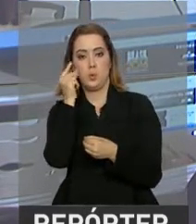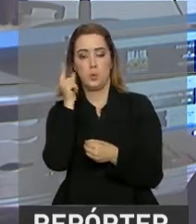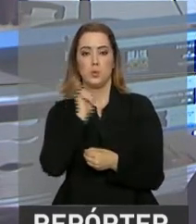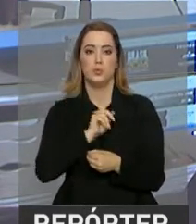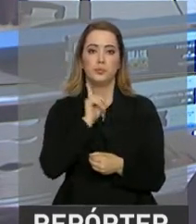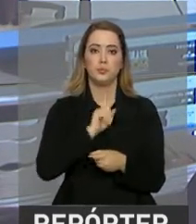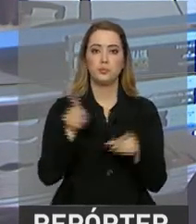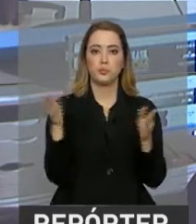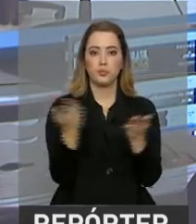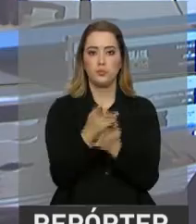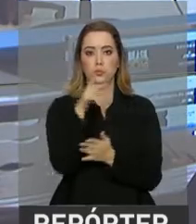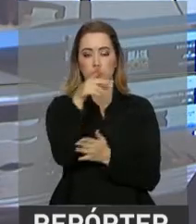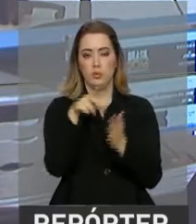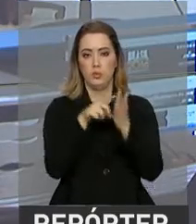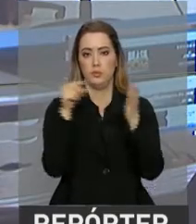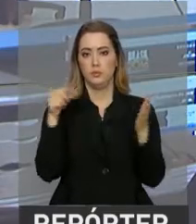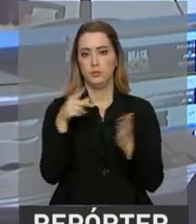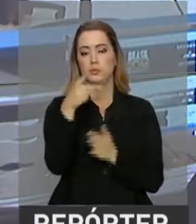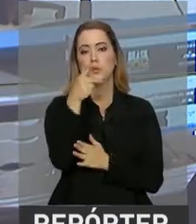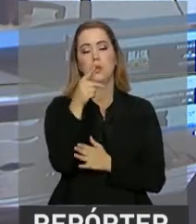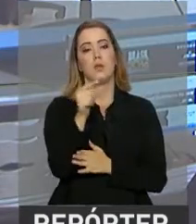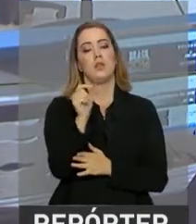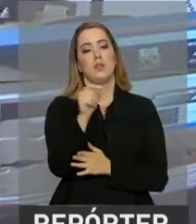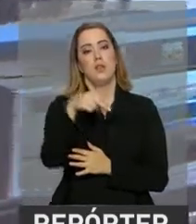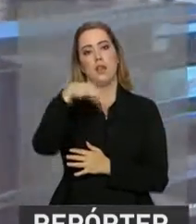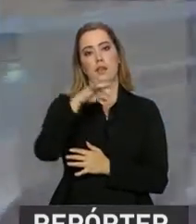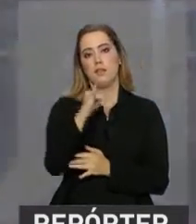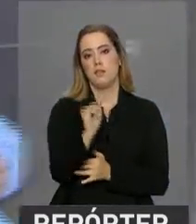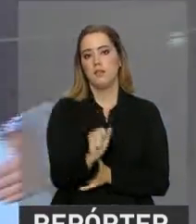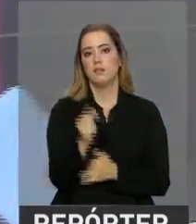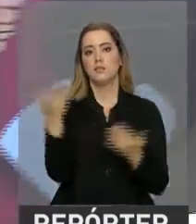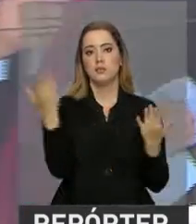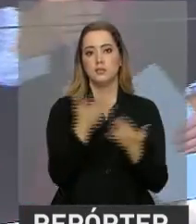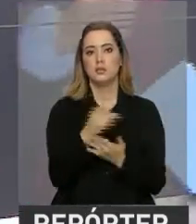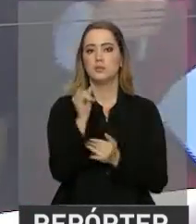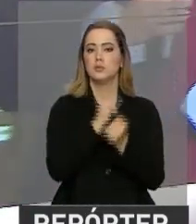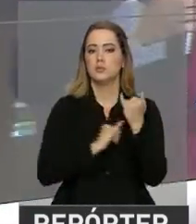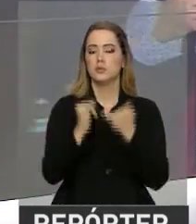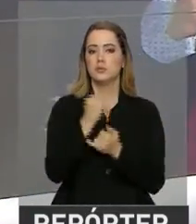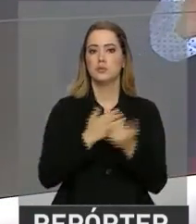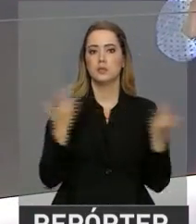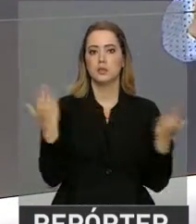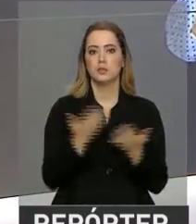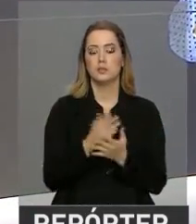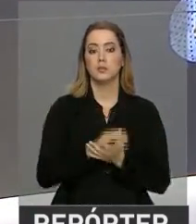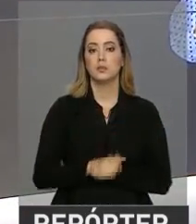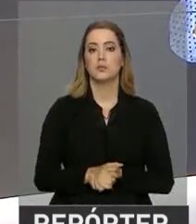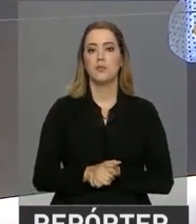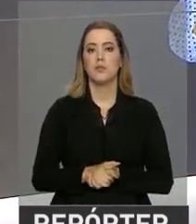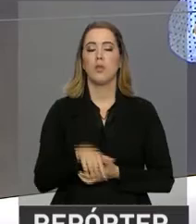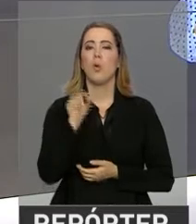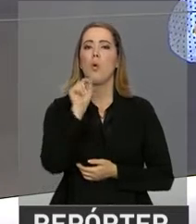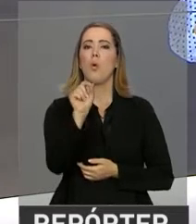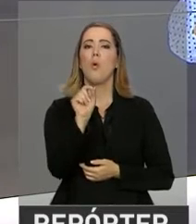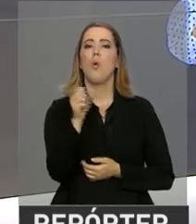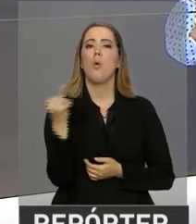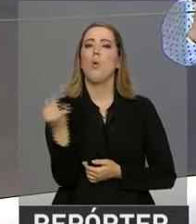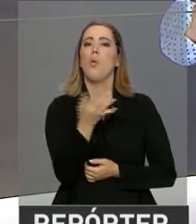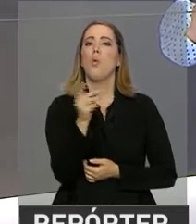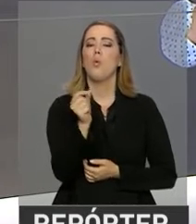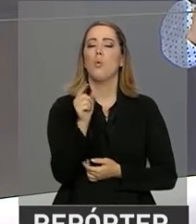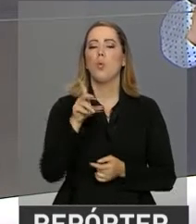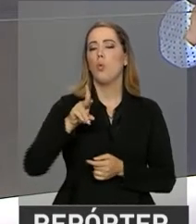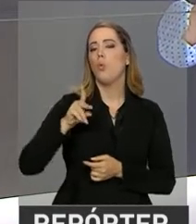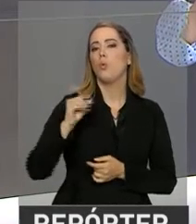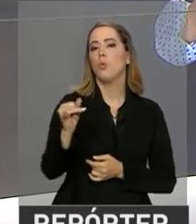vai ao vivo ao palácio do planalto conversar com a repórter natália melo que tem mais informações para a gente natália quando será feito esse